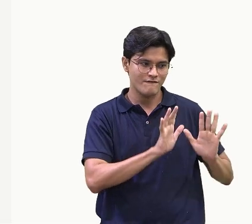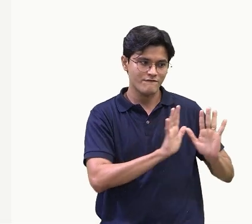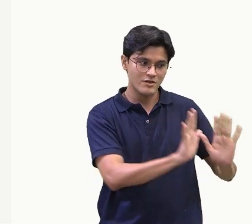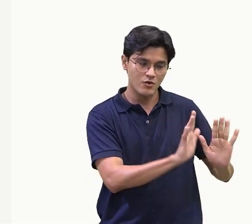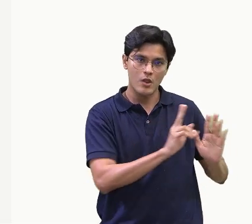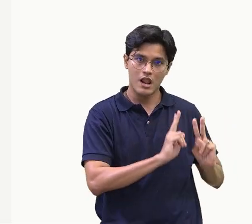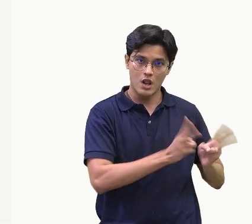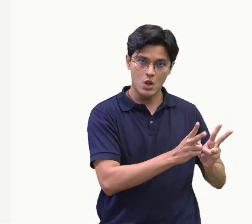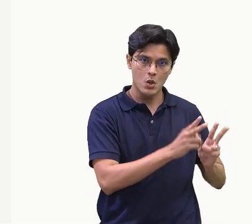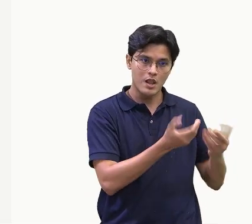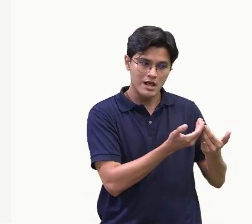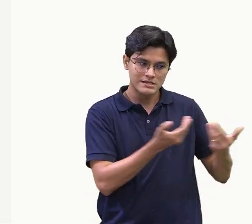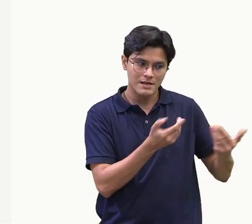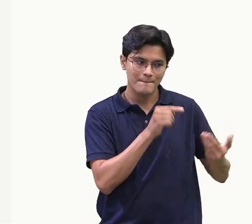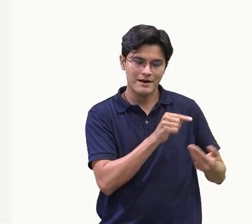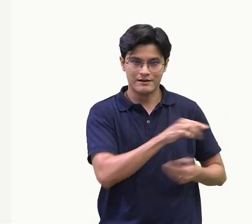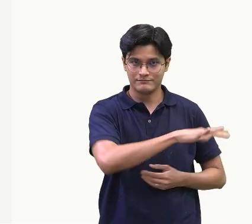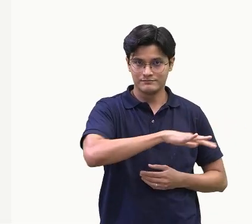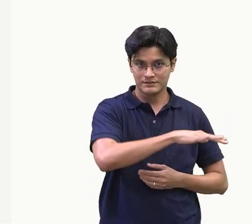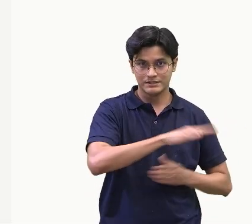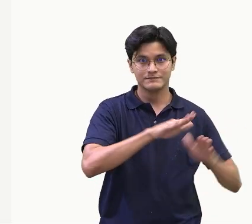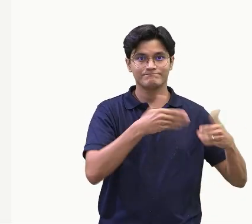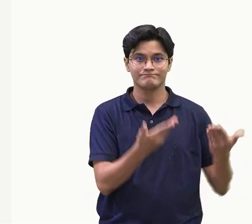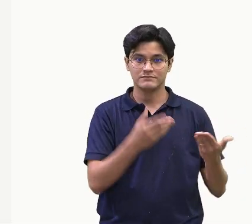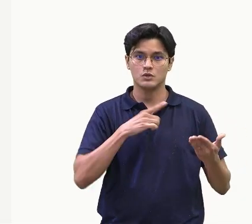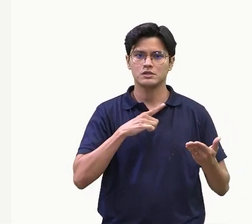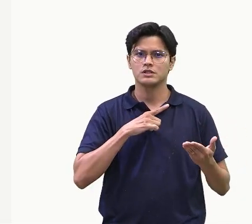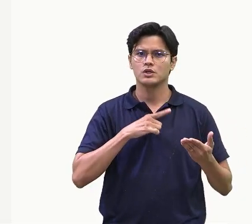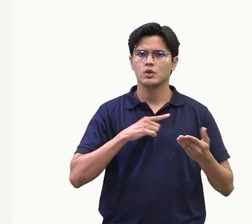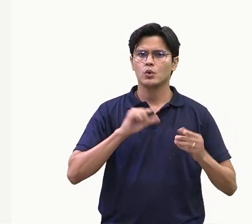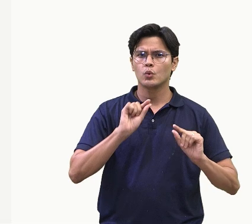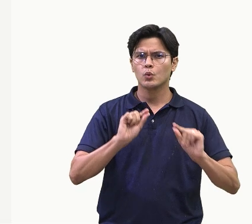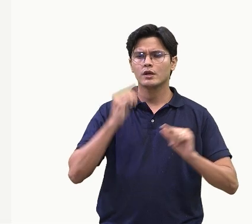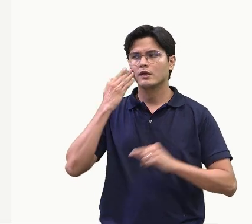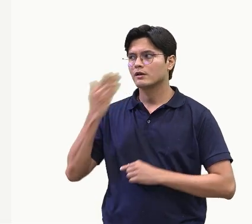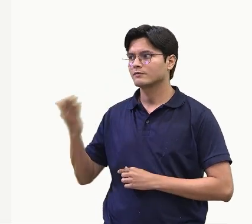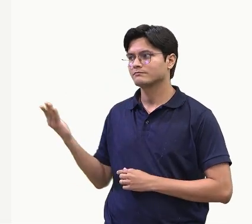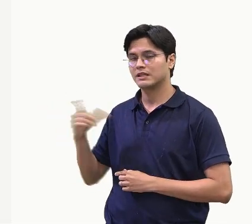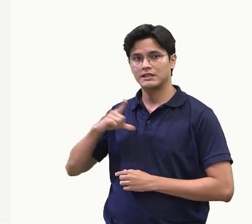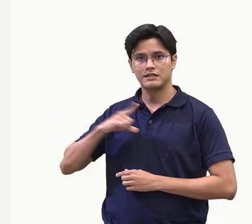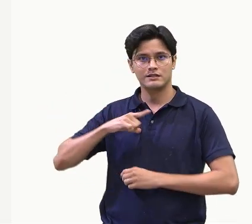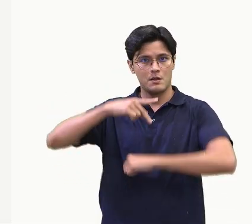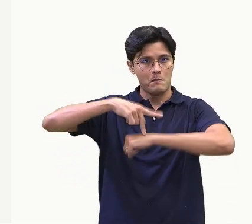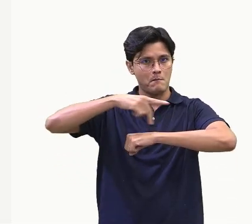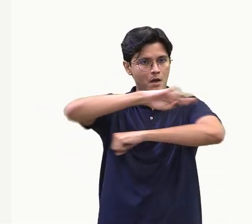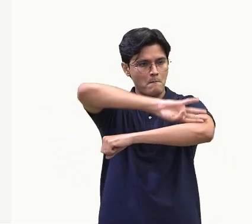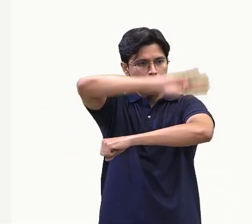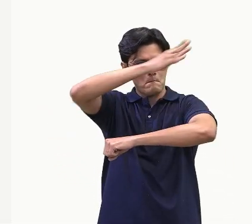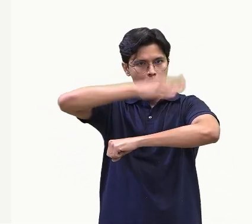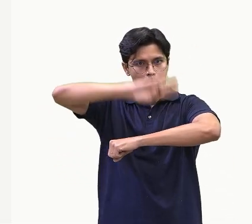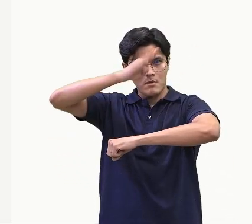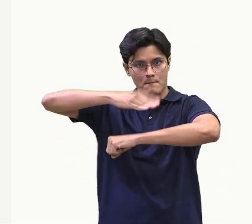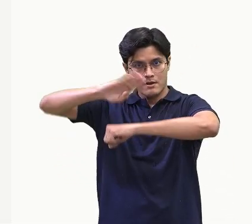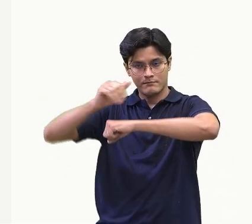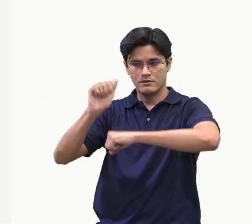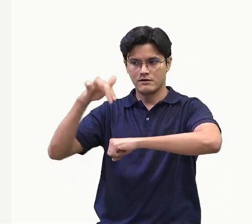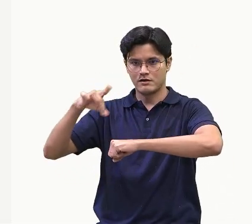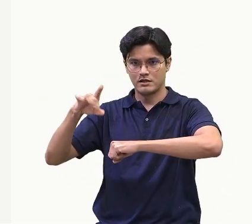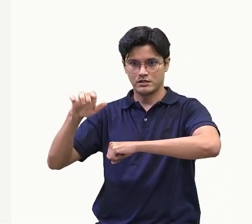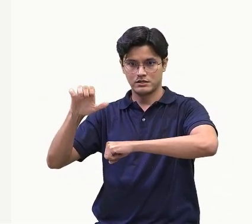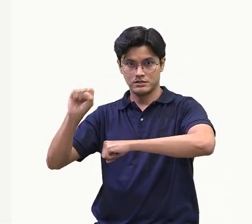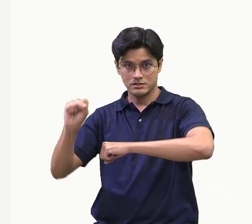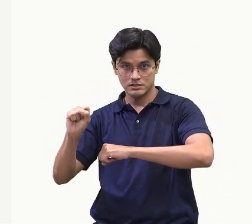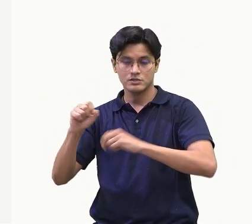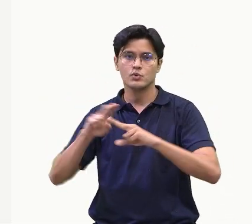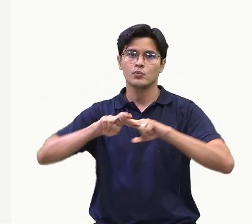A Cordilheira dos Andes. Então, o povo Mapuche acaba ocupando hoje terras que aonde ele não pode